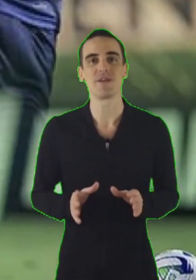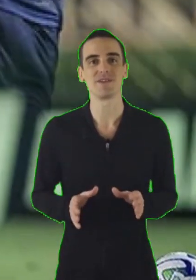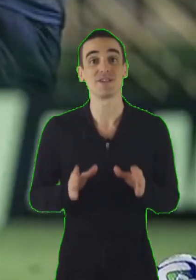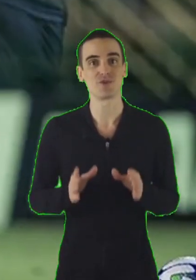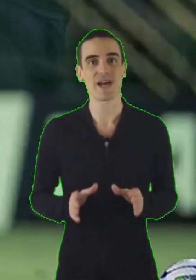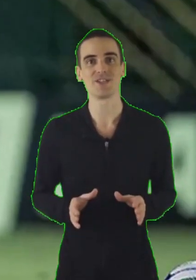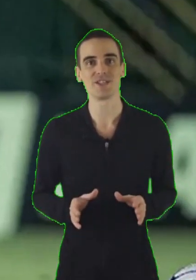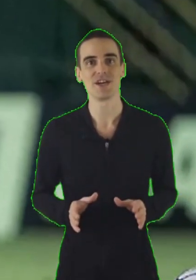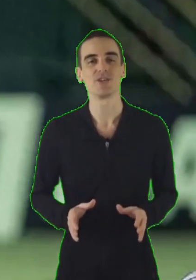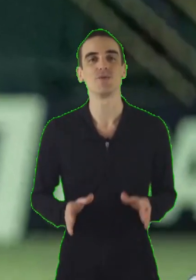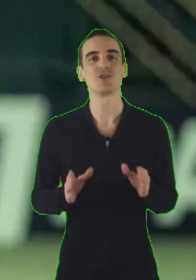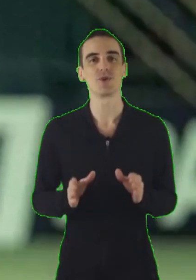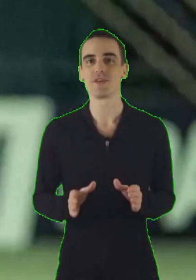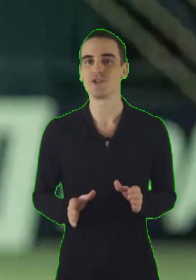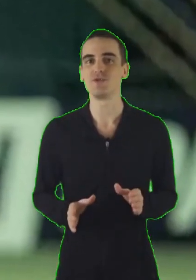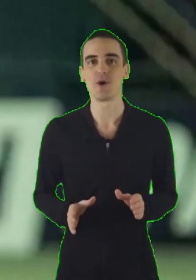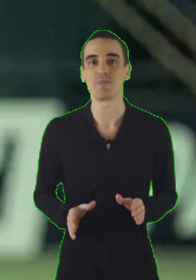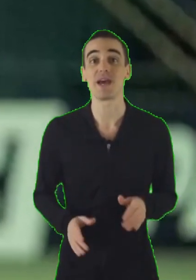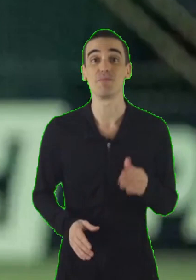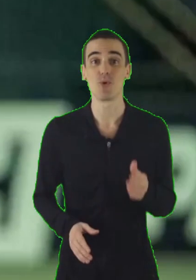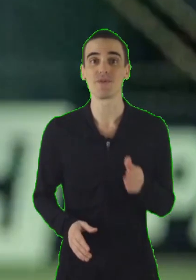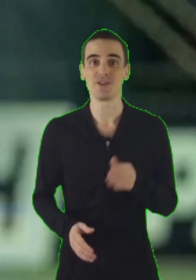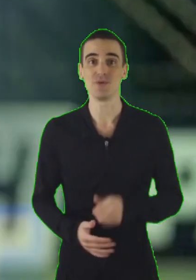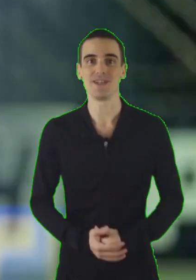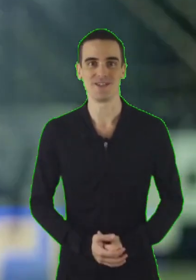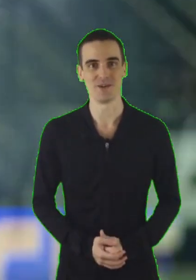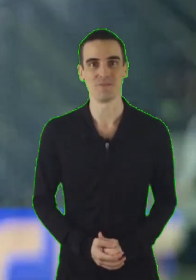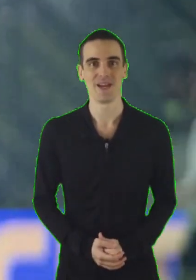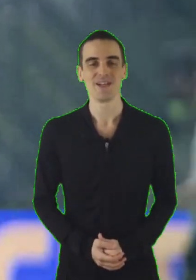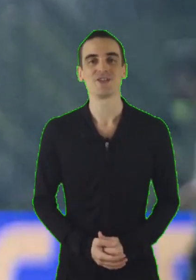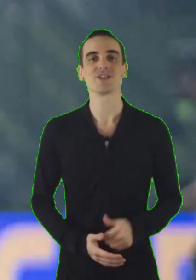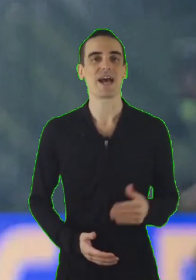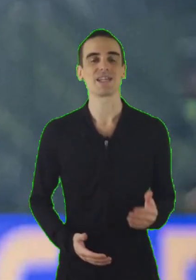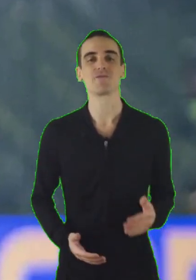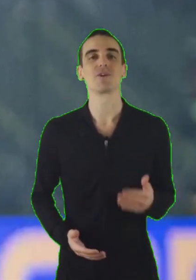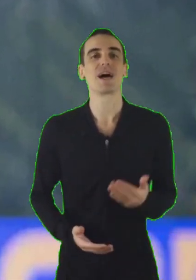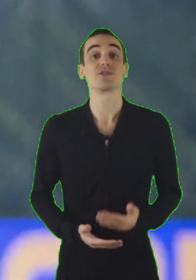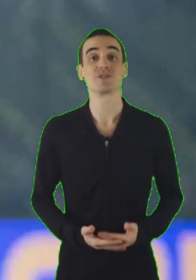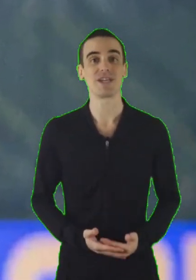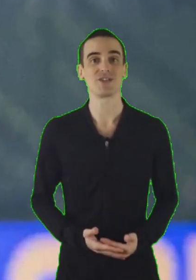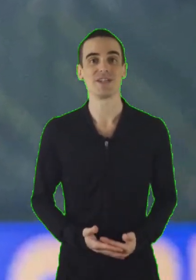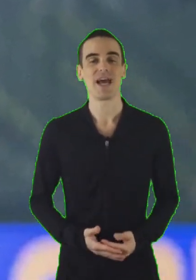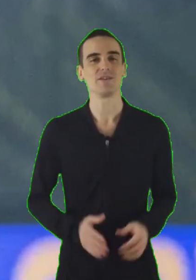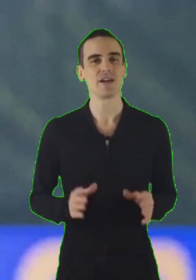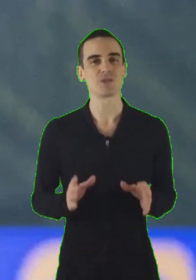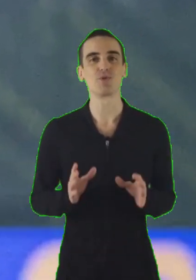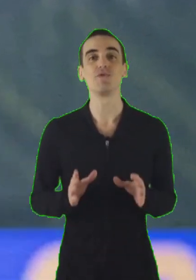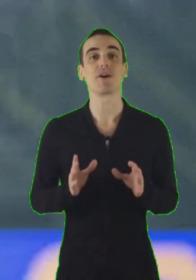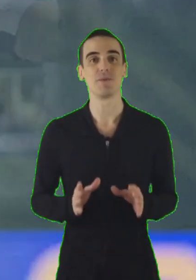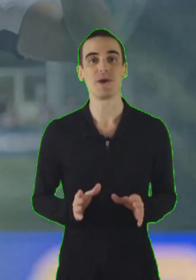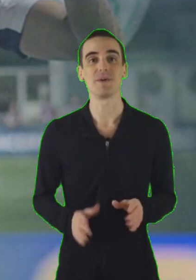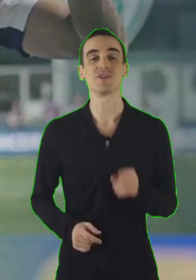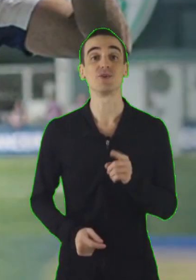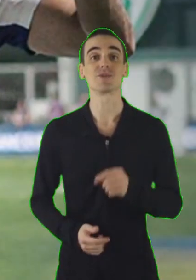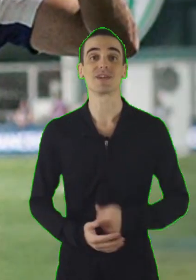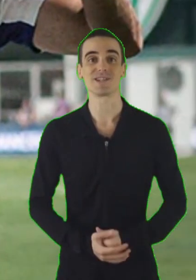contra o Atlético Paranaense. Quem também disse ter ficado aliviado foi o lateral William. O jogador ainda acrescentou que a vitória sobre o Goiás